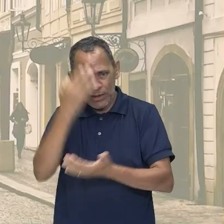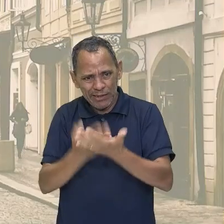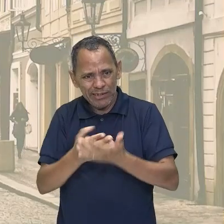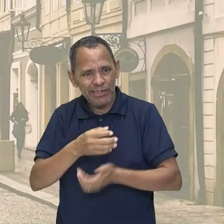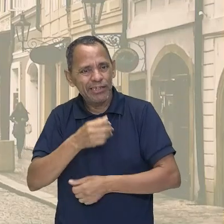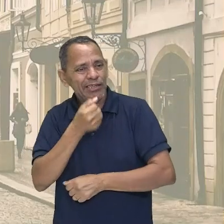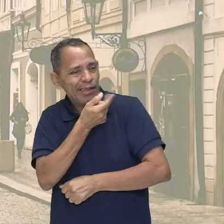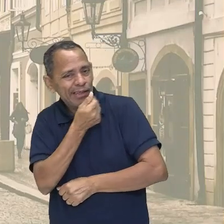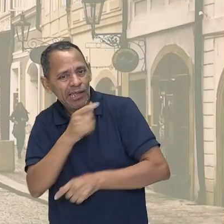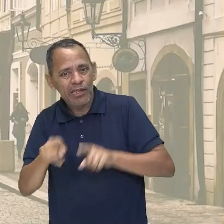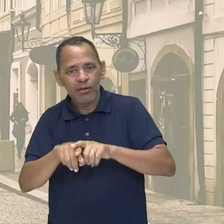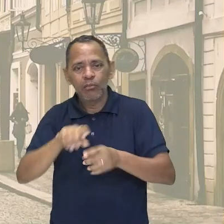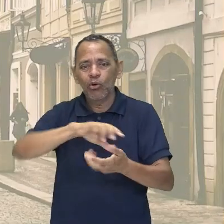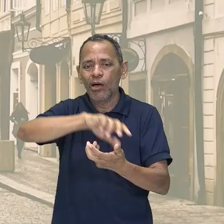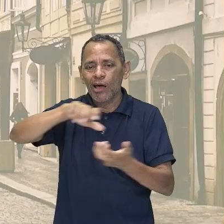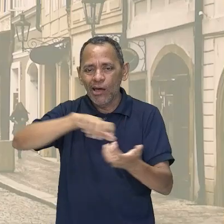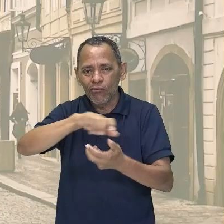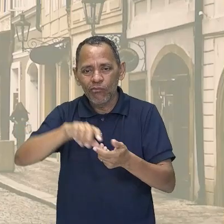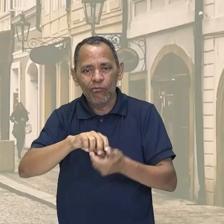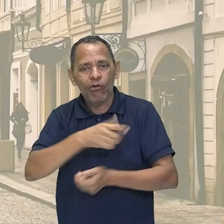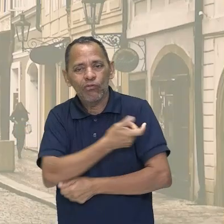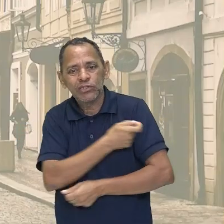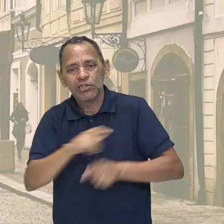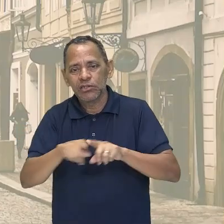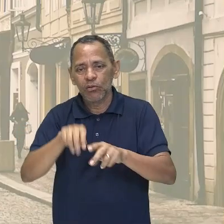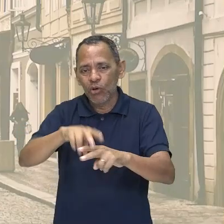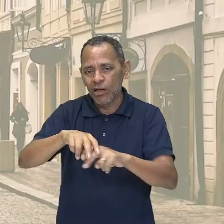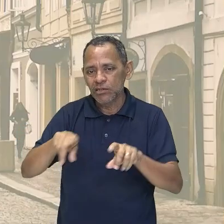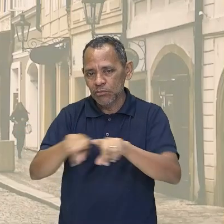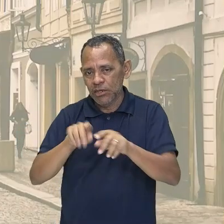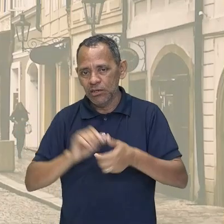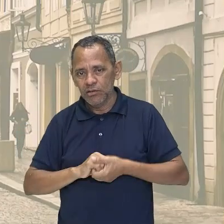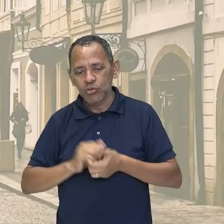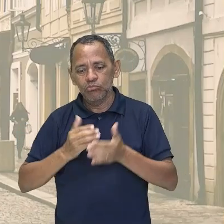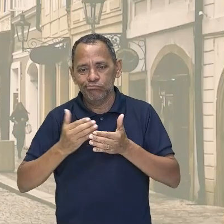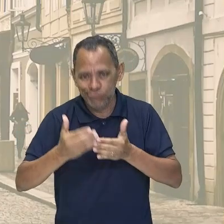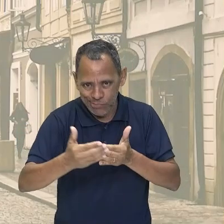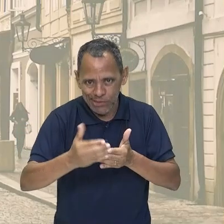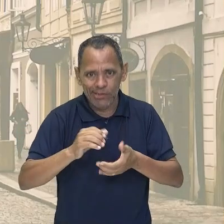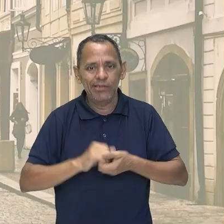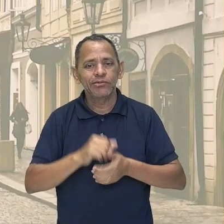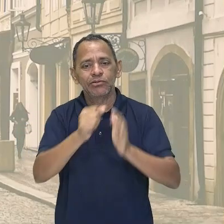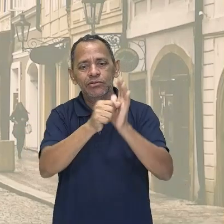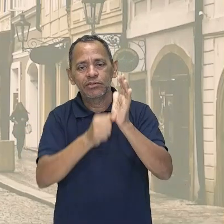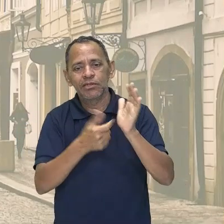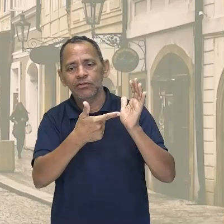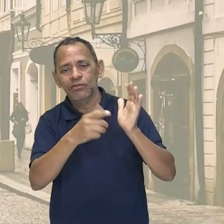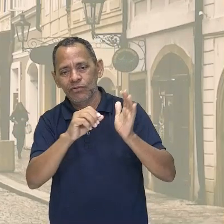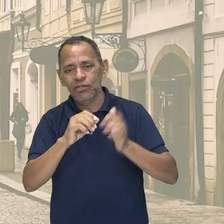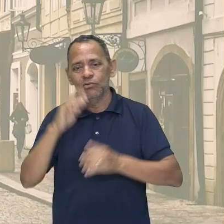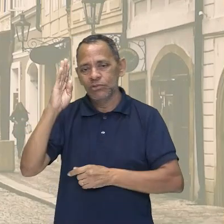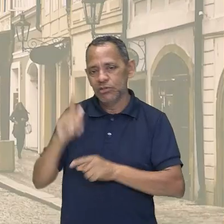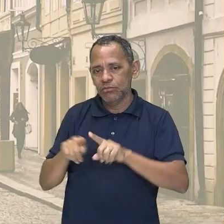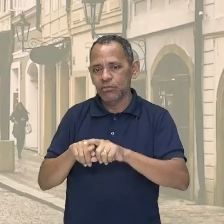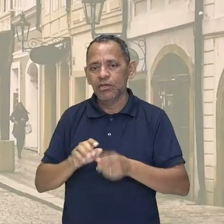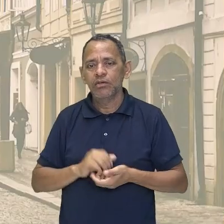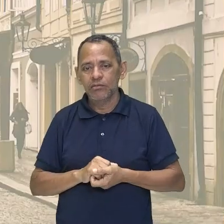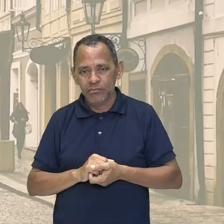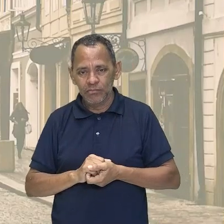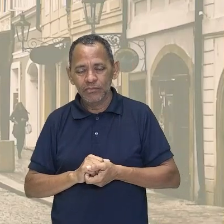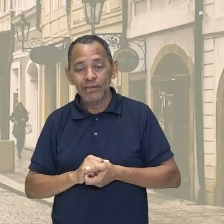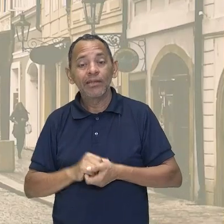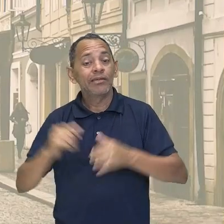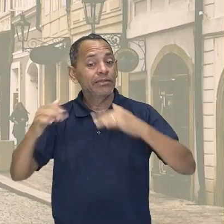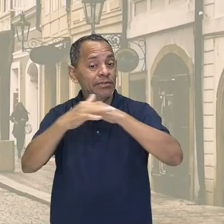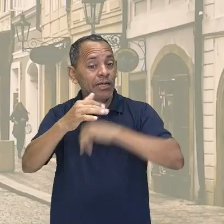de vacinação, mas isso realmente aconteceu no início do século XX, no Brasil, precisamente na cidade do Rio de Janeiro,